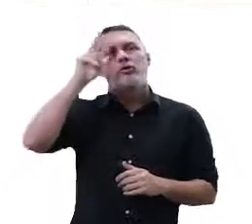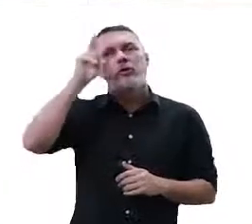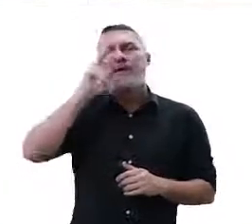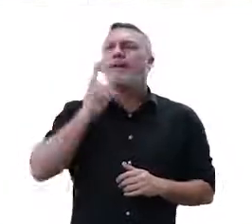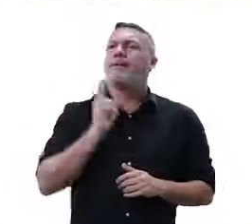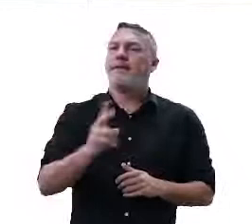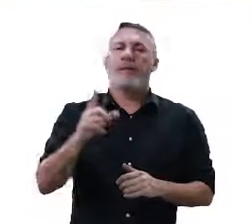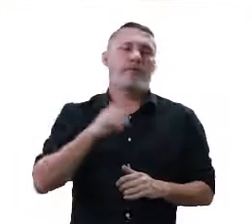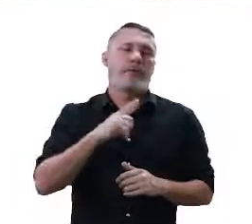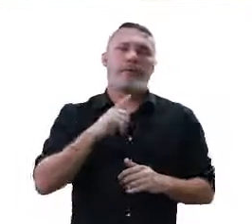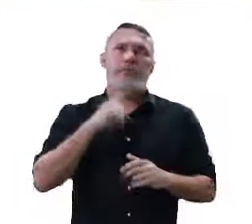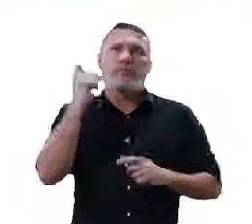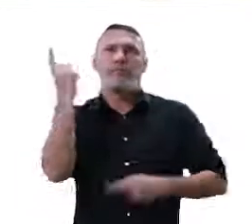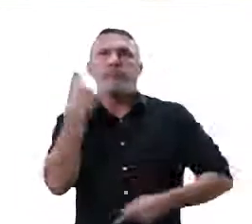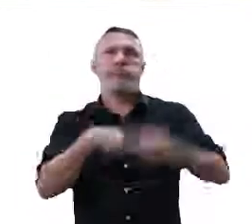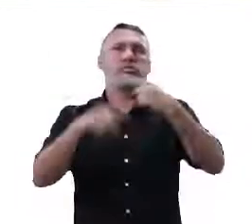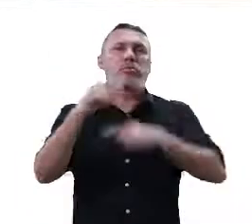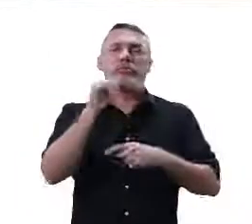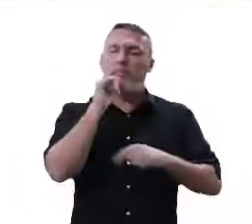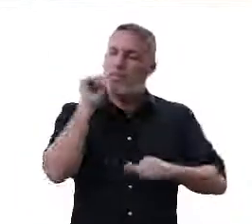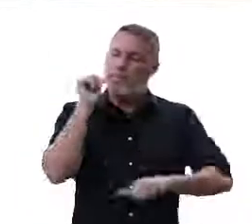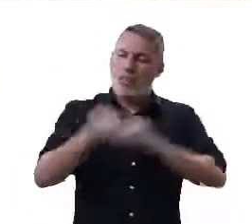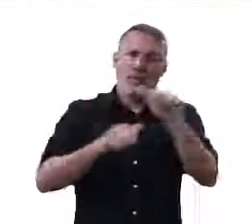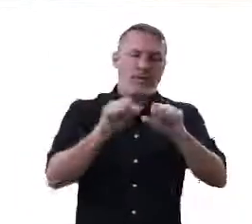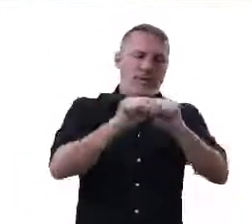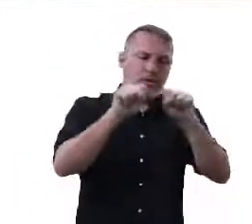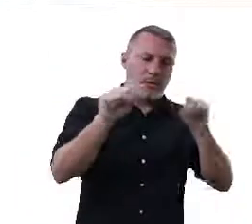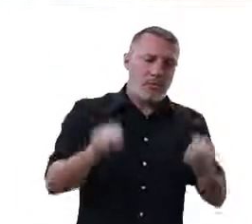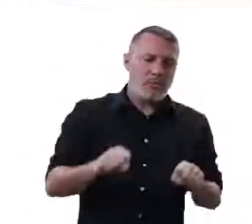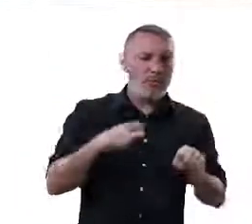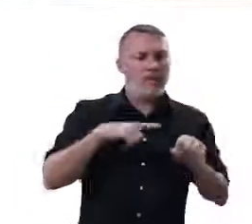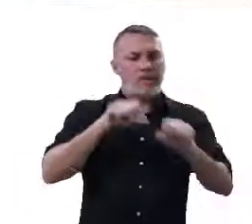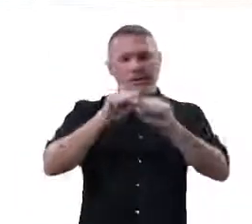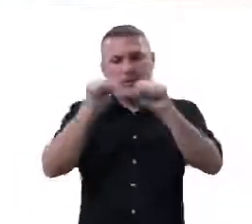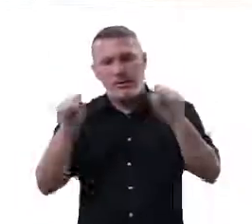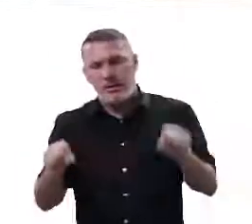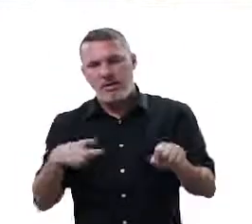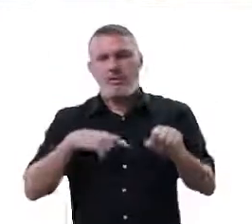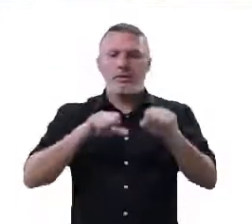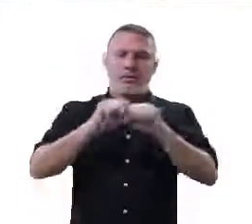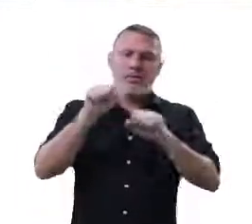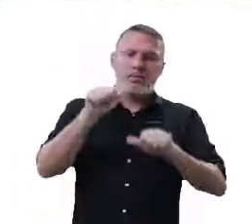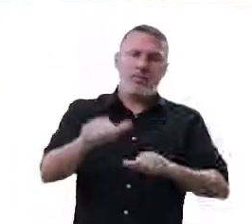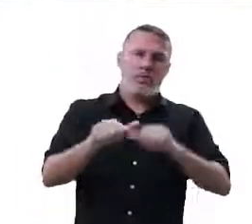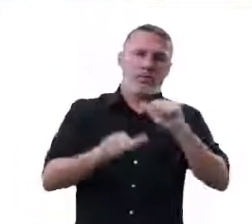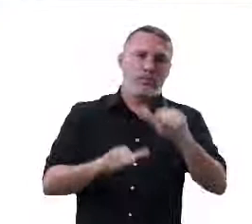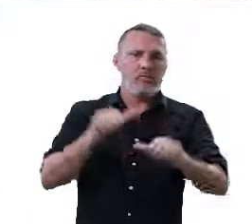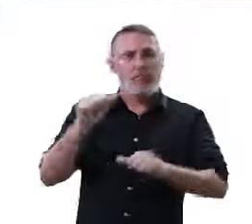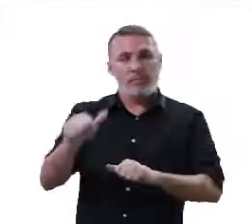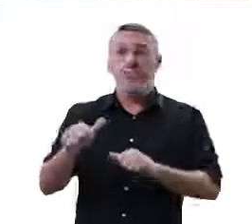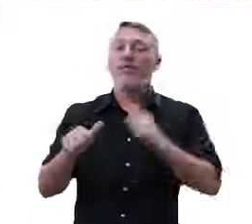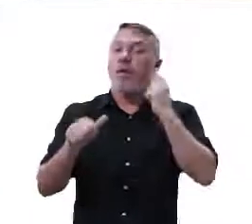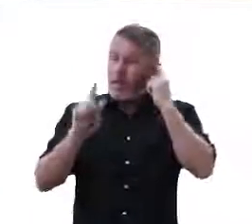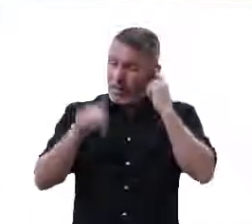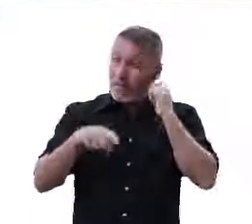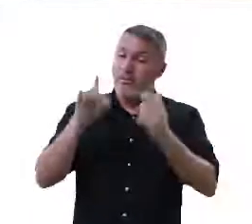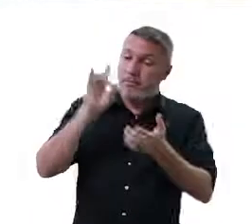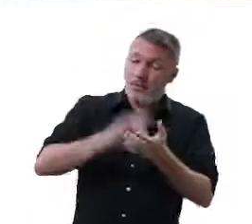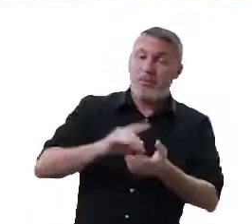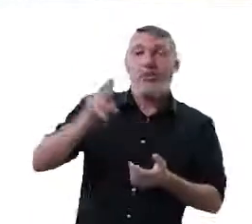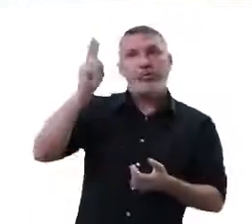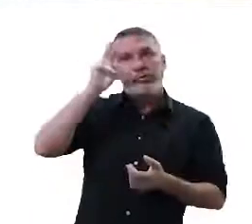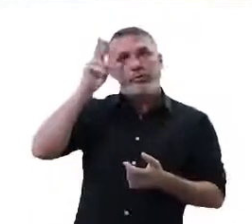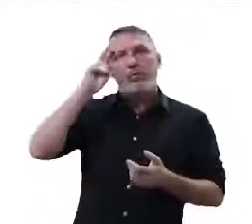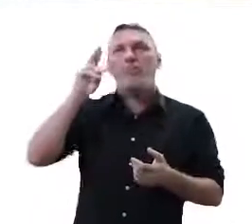superação de um sistema por um outro sistema mais avançado e assim sucessivamente. Então, essa história ela vai